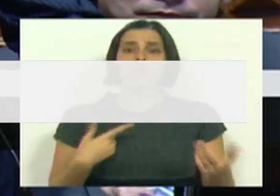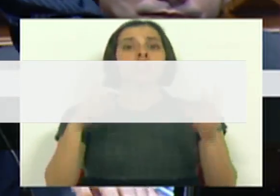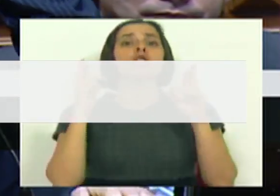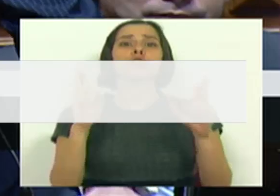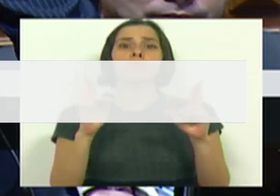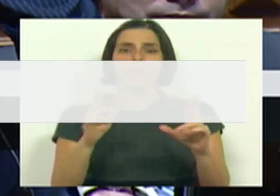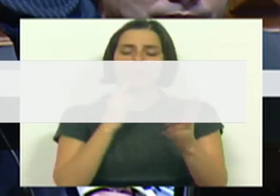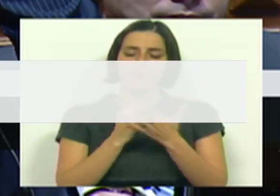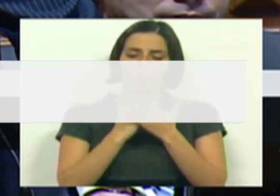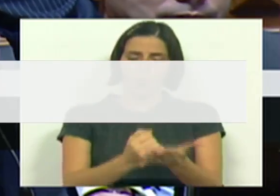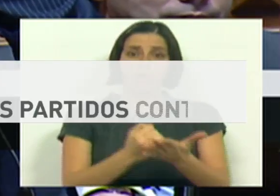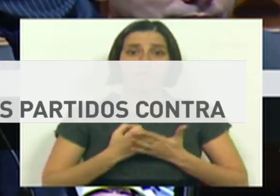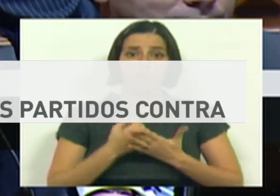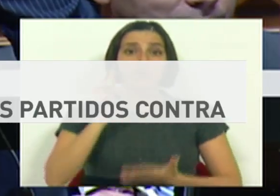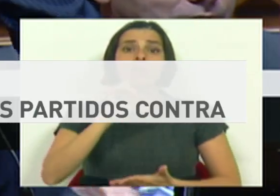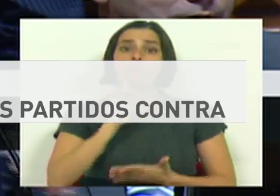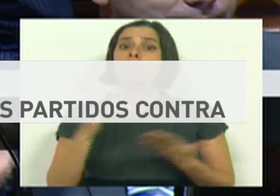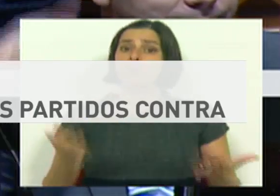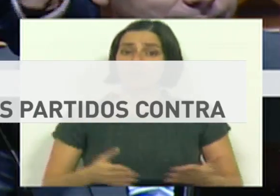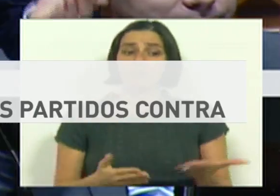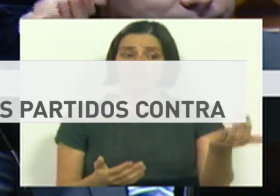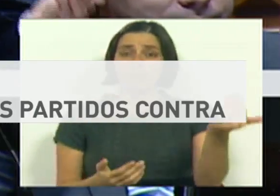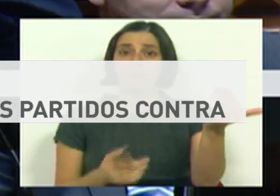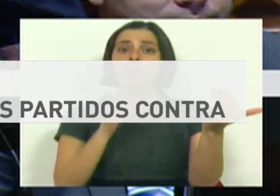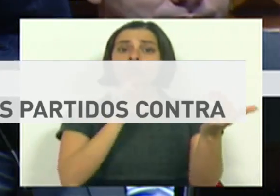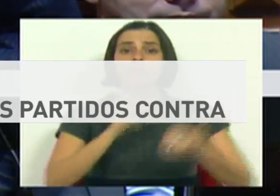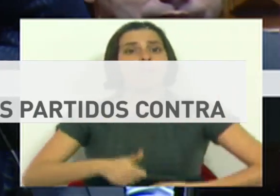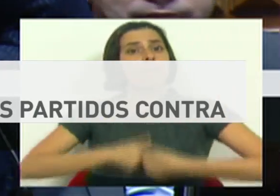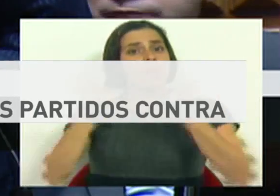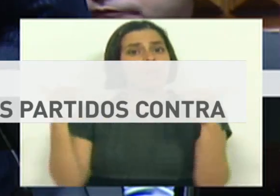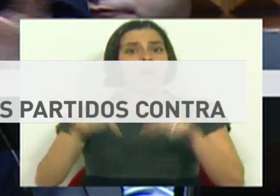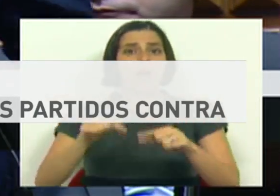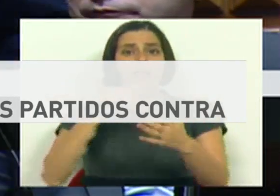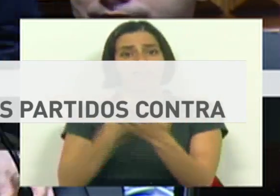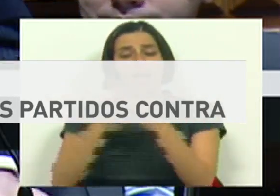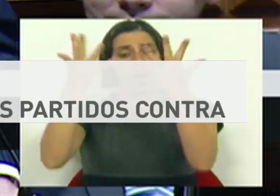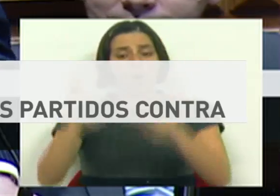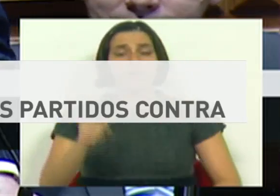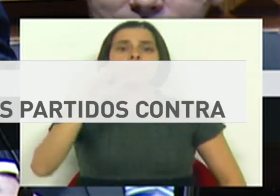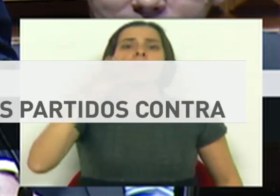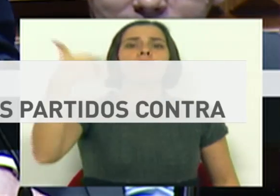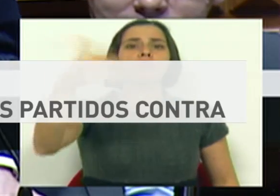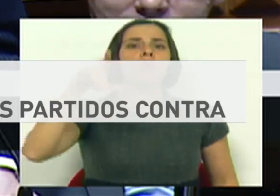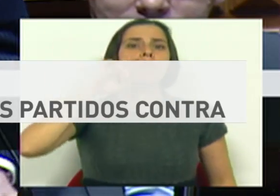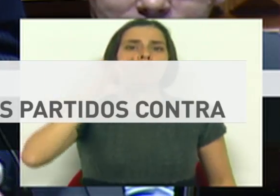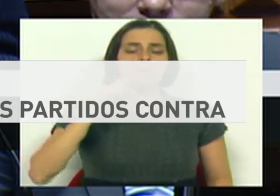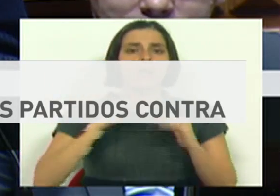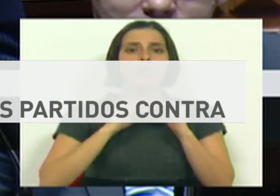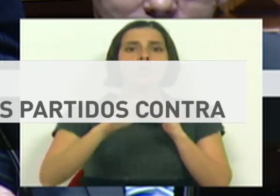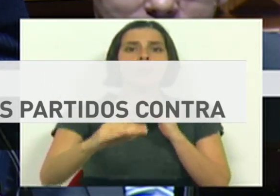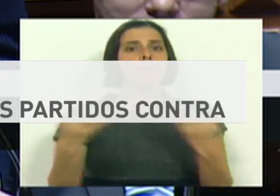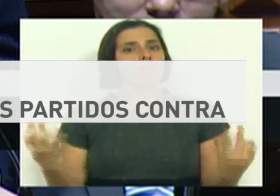esperamos contributos relevantes para se possível melhorar este orçamento e para também no futuro garantir a